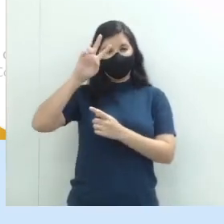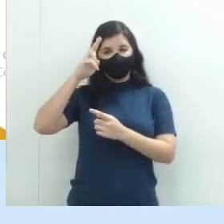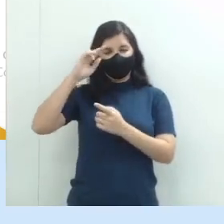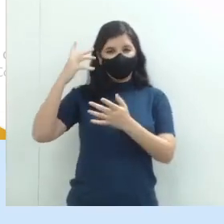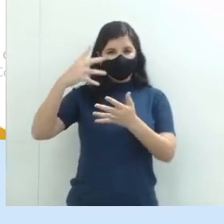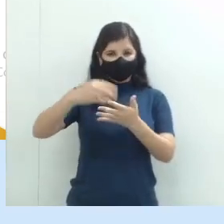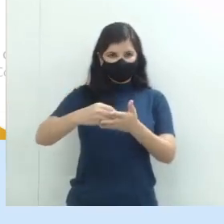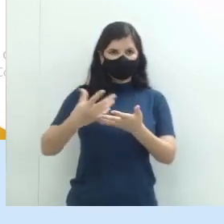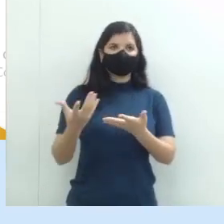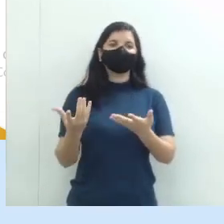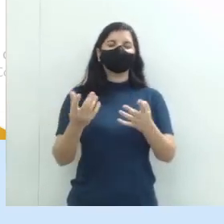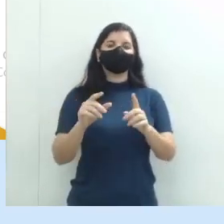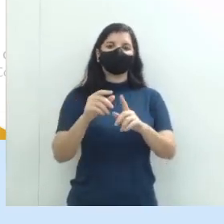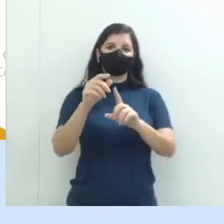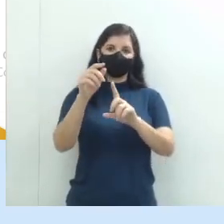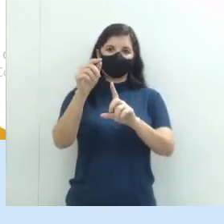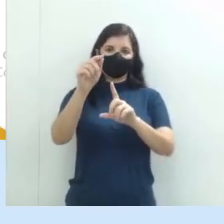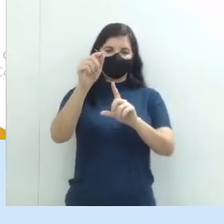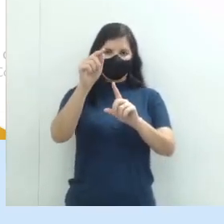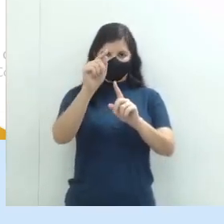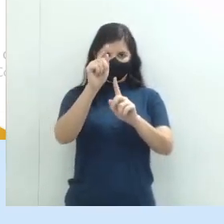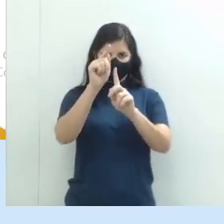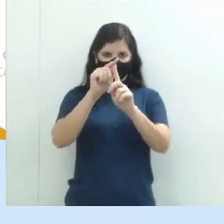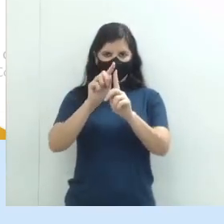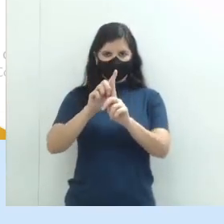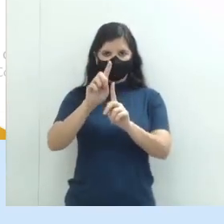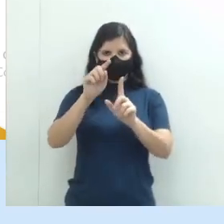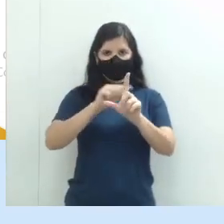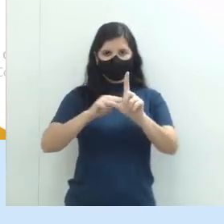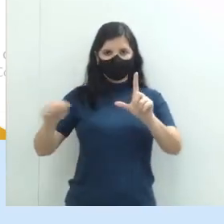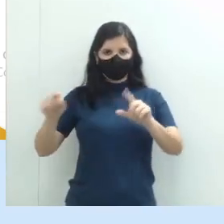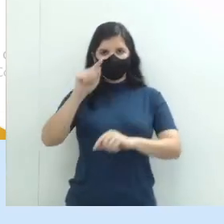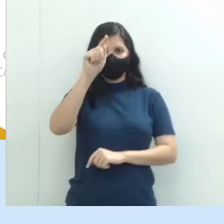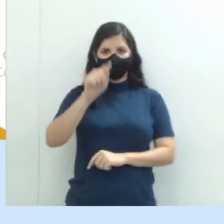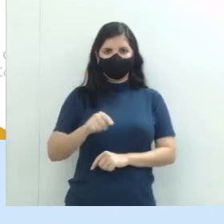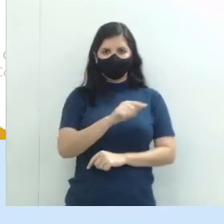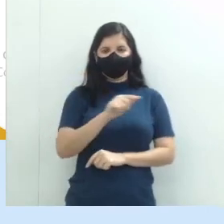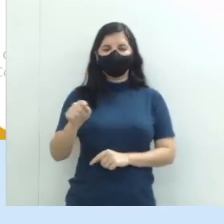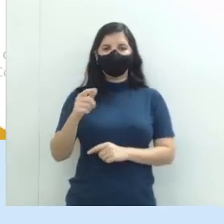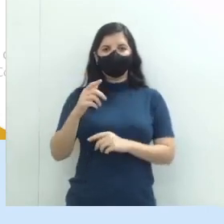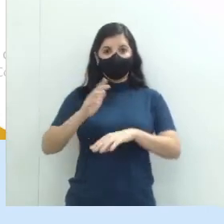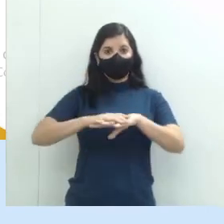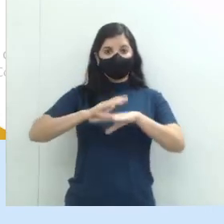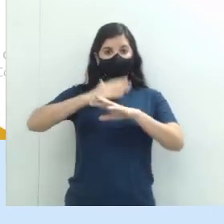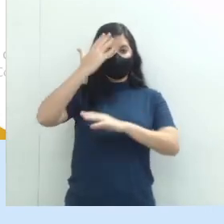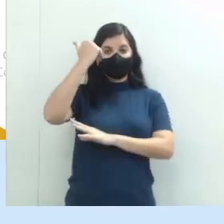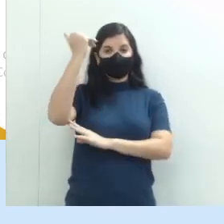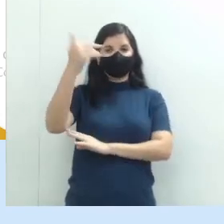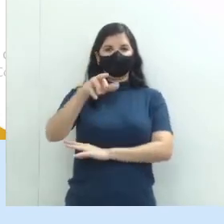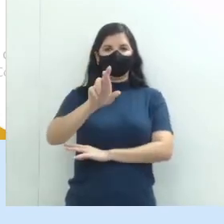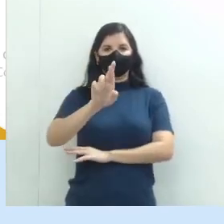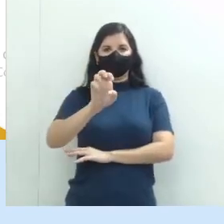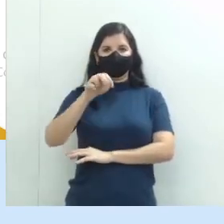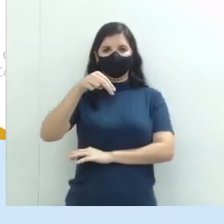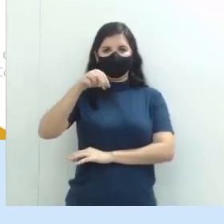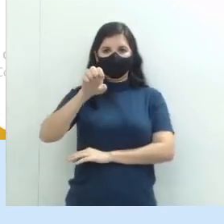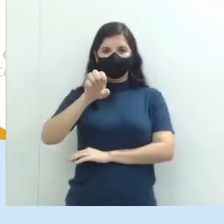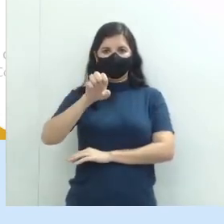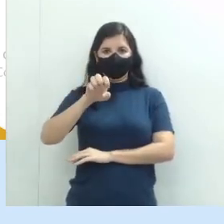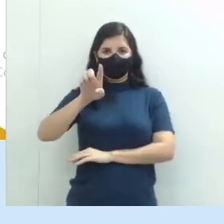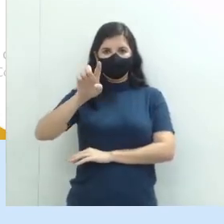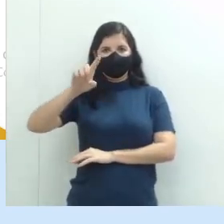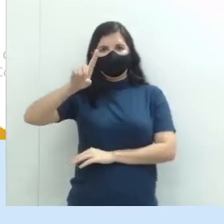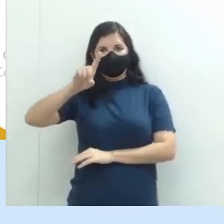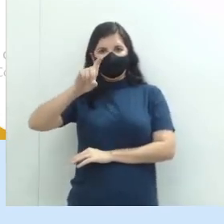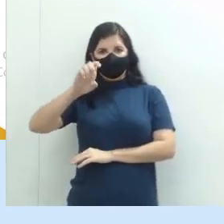tá? Plano é cartesiano em homenagem ao grande matemático René Descartes. Na verdade, ele era mais filósofo,